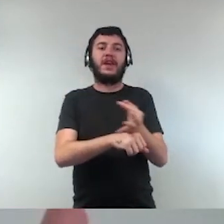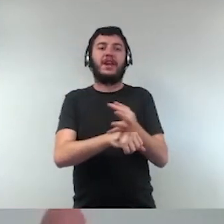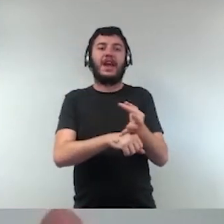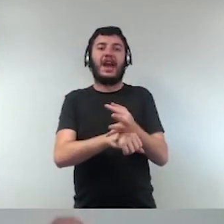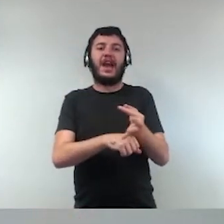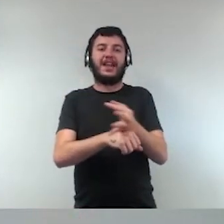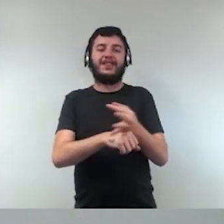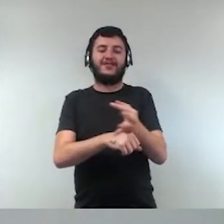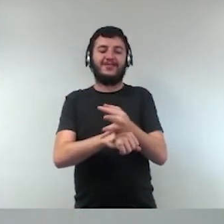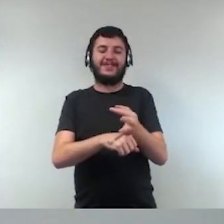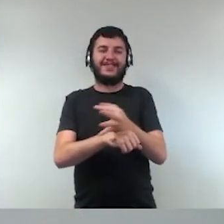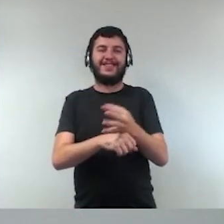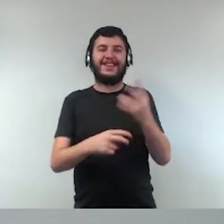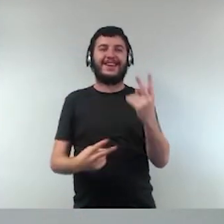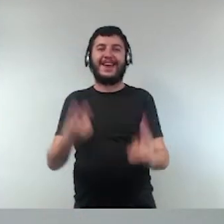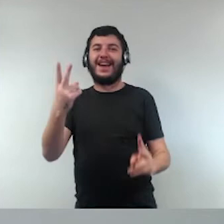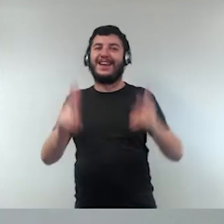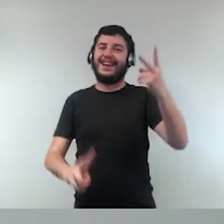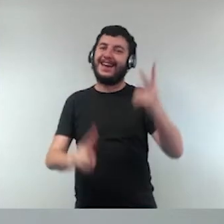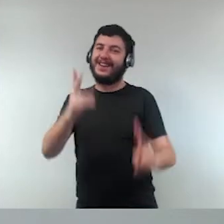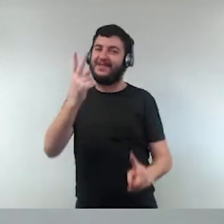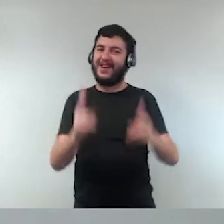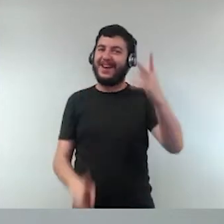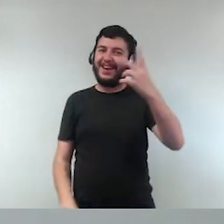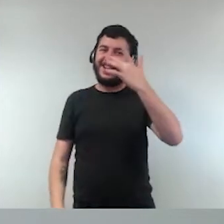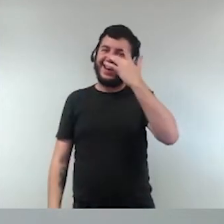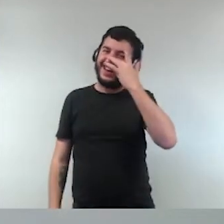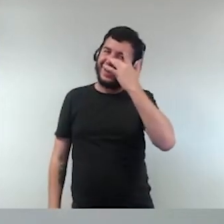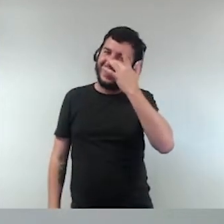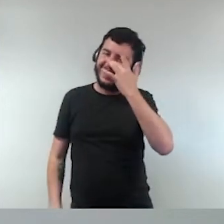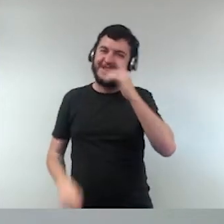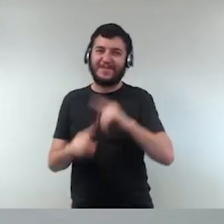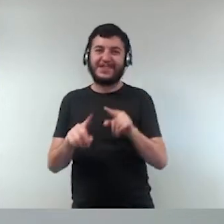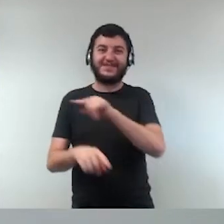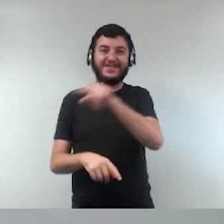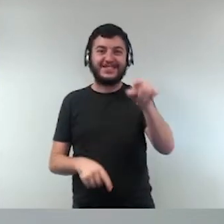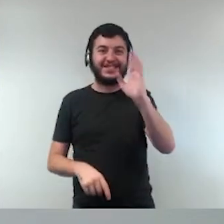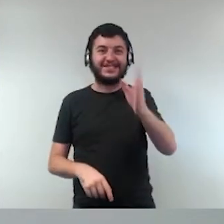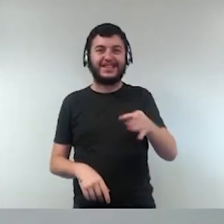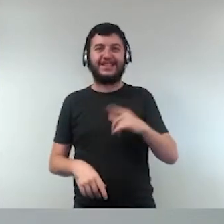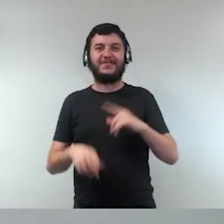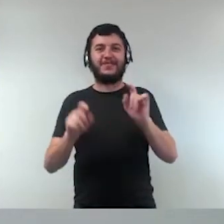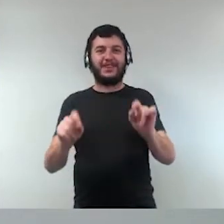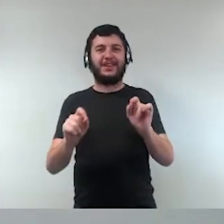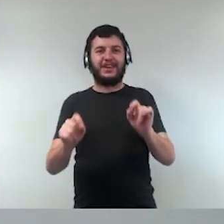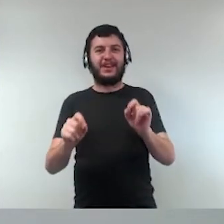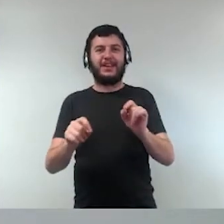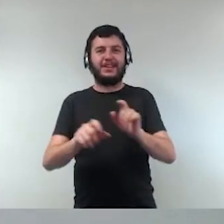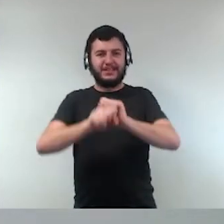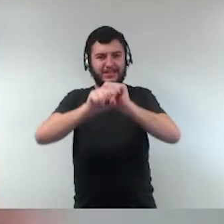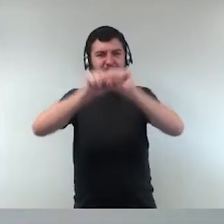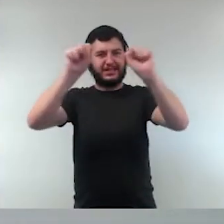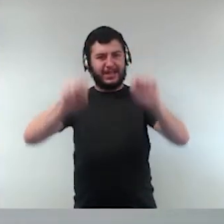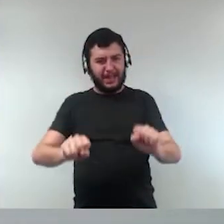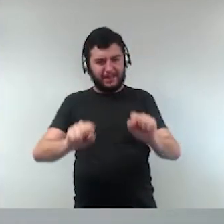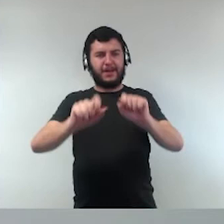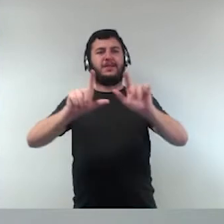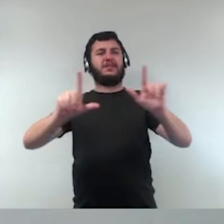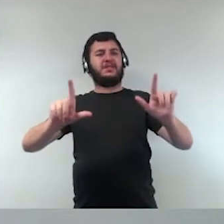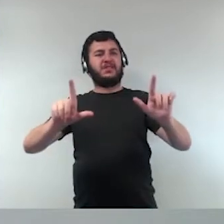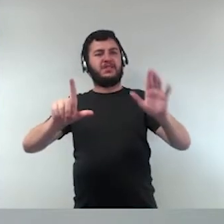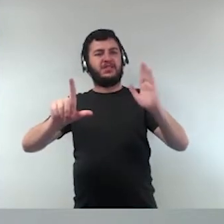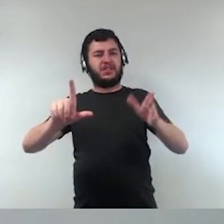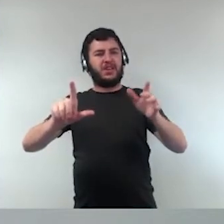Aliás, é até interessante, porque se você entrava lá no sistema, estava escrito lá, feriado notório. Ora, se era notório, por que